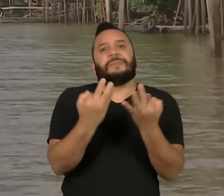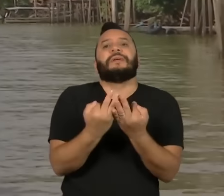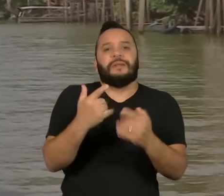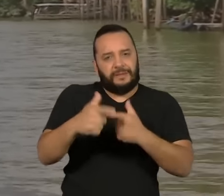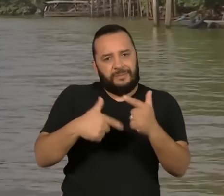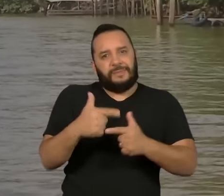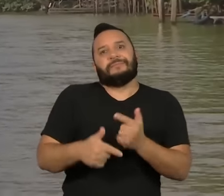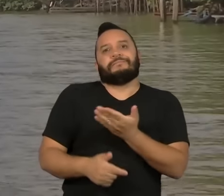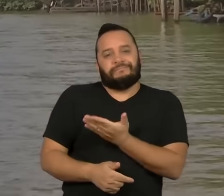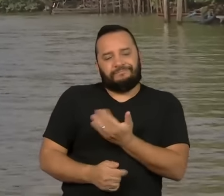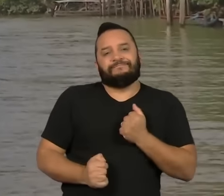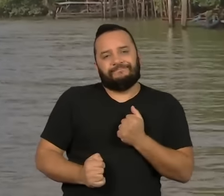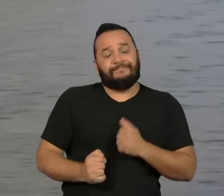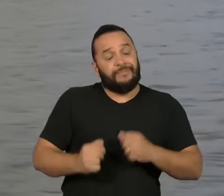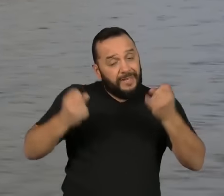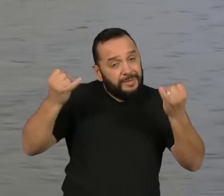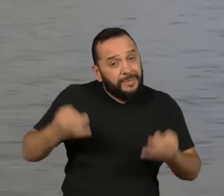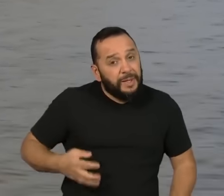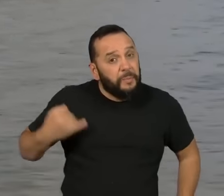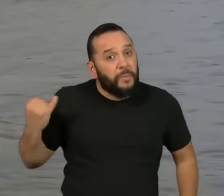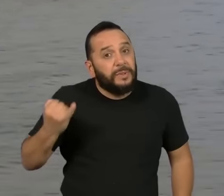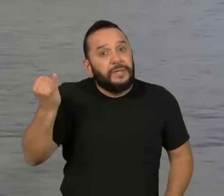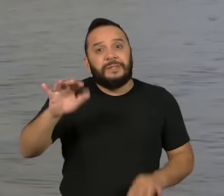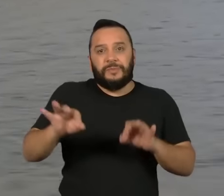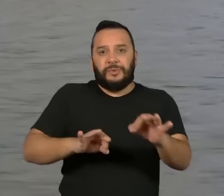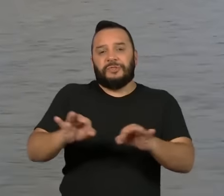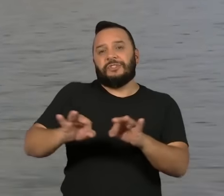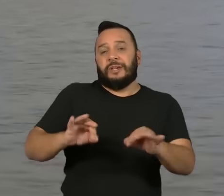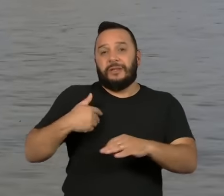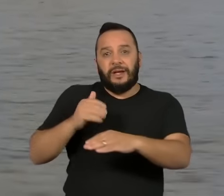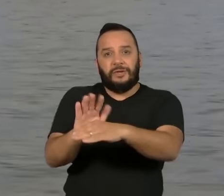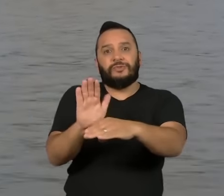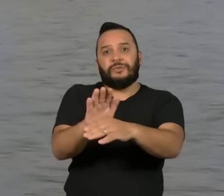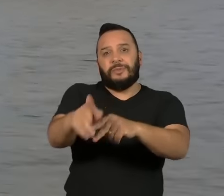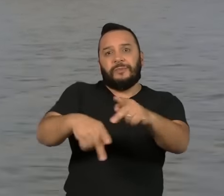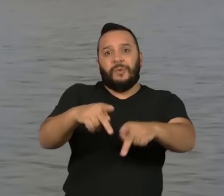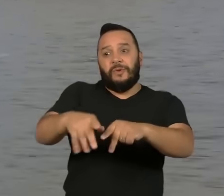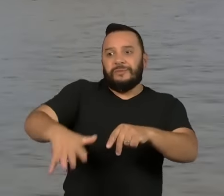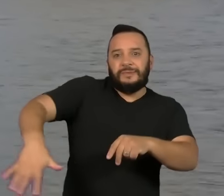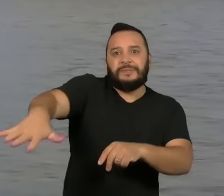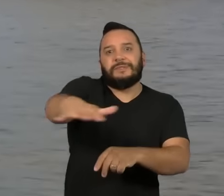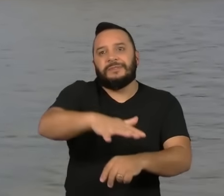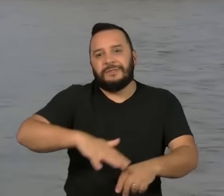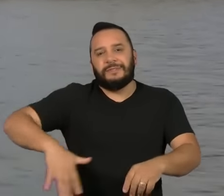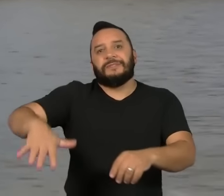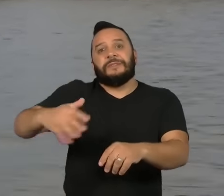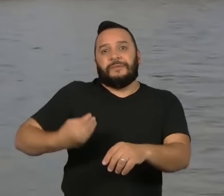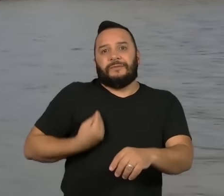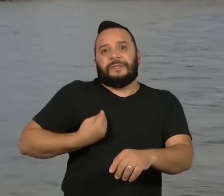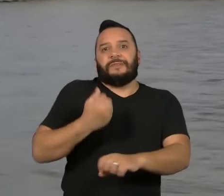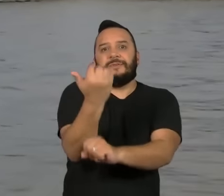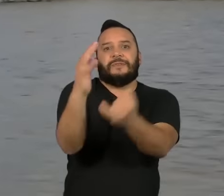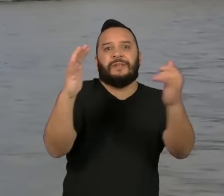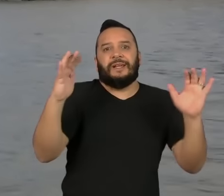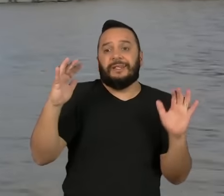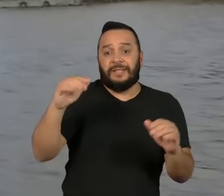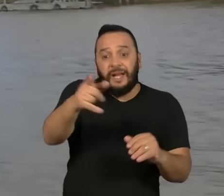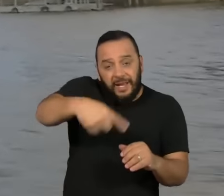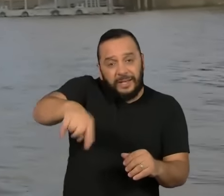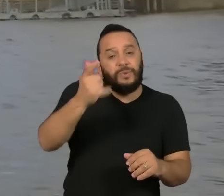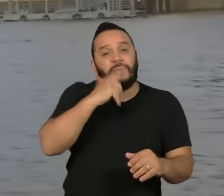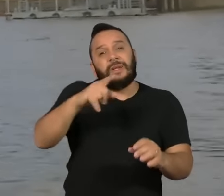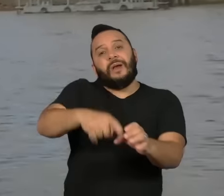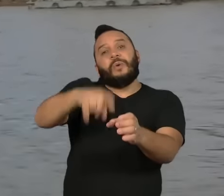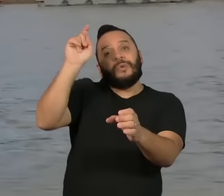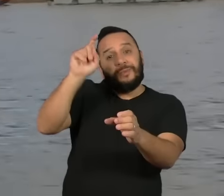sobre a relevância de projetos que dão autonomia aos povos que vivem na floresta e são grandes aliados na proteção